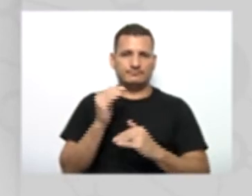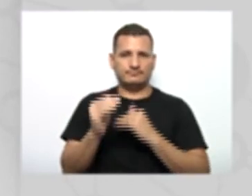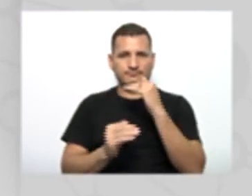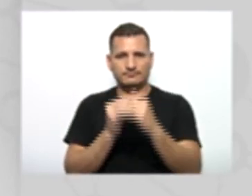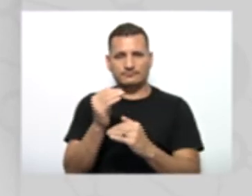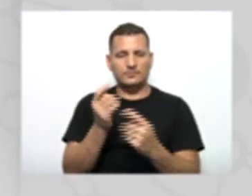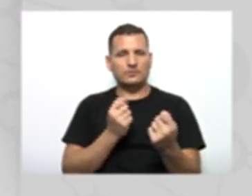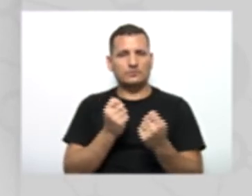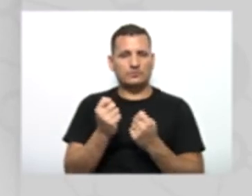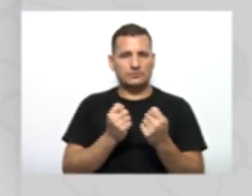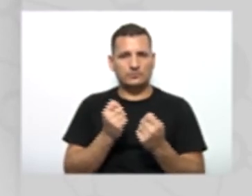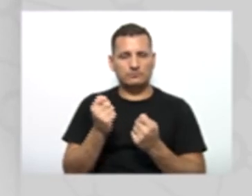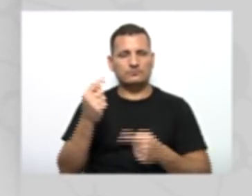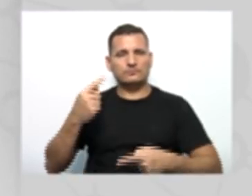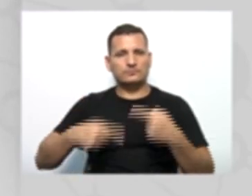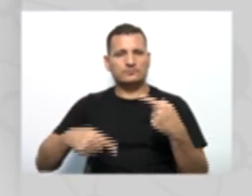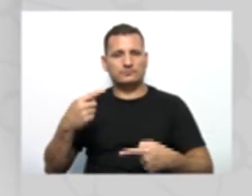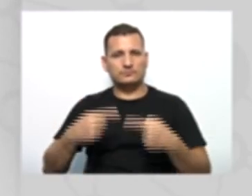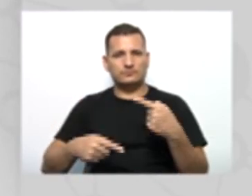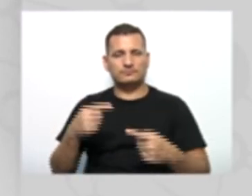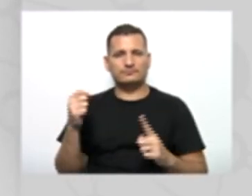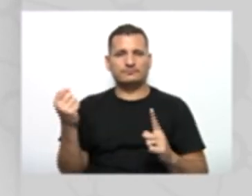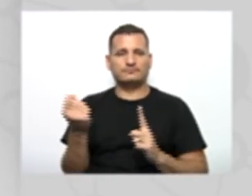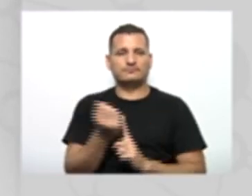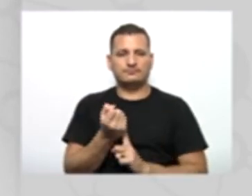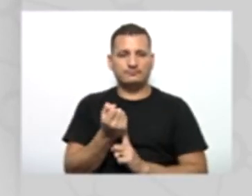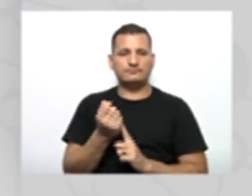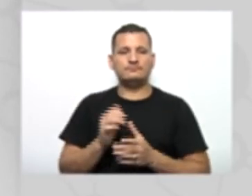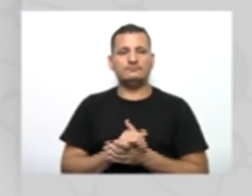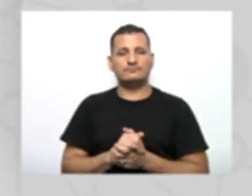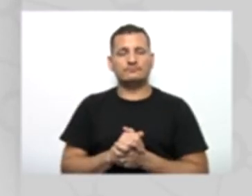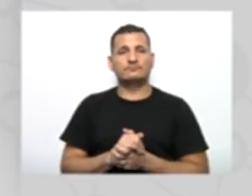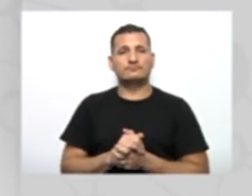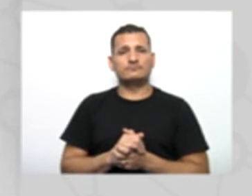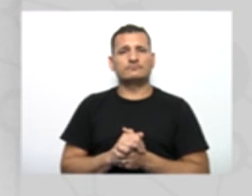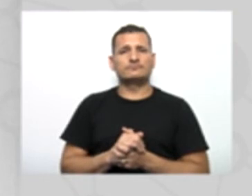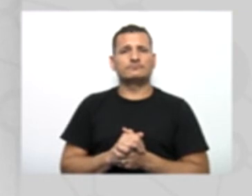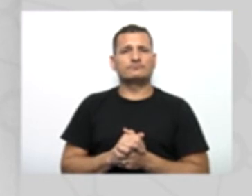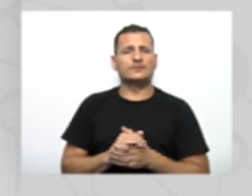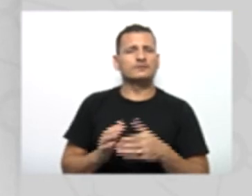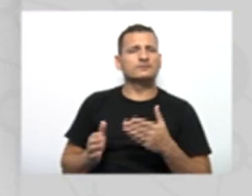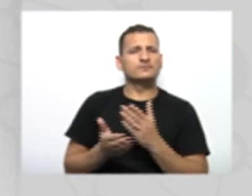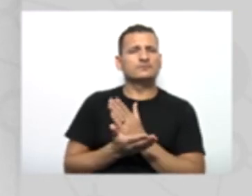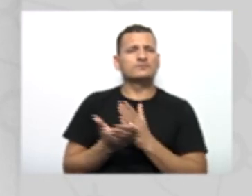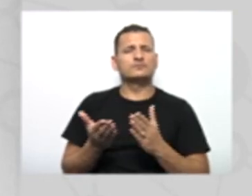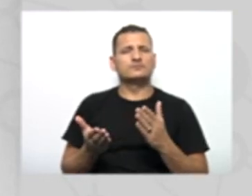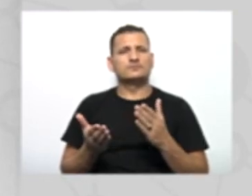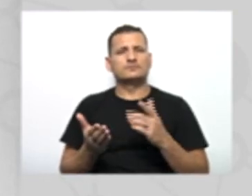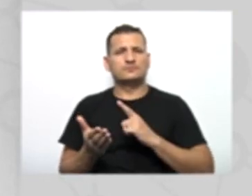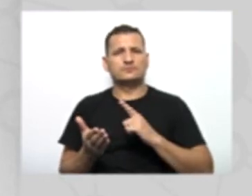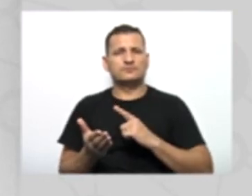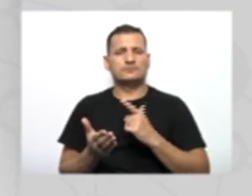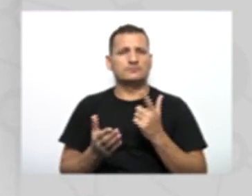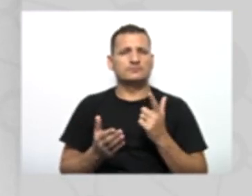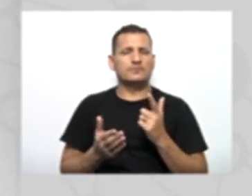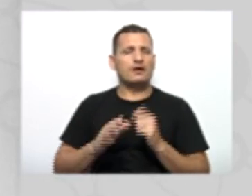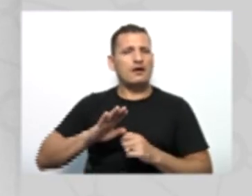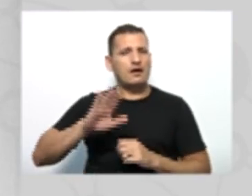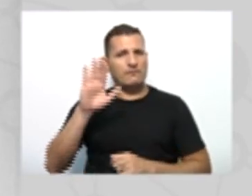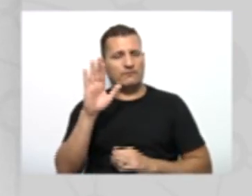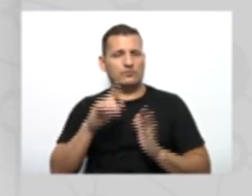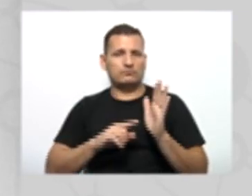a justiça impedir a participação de pessoas que já foram julgadas por um colegiado de juízes,